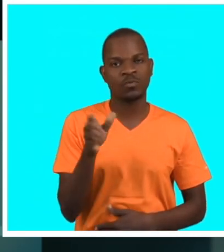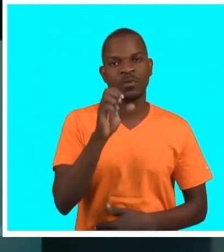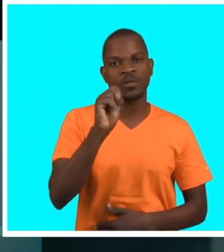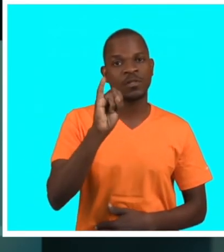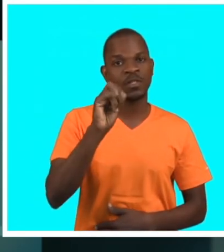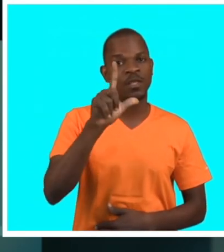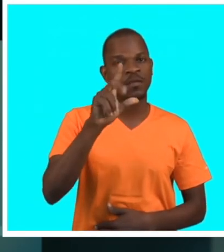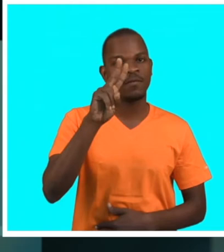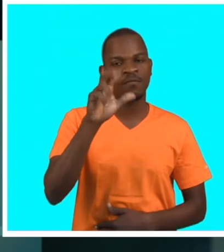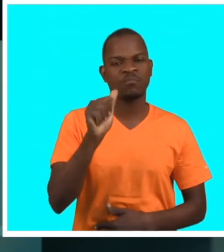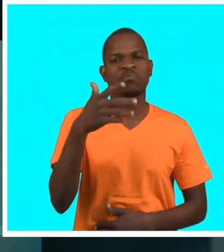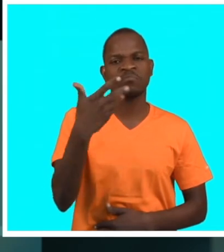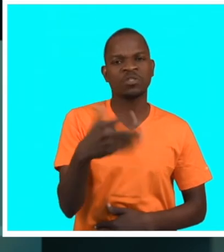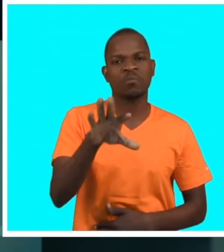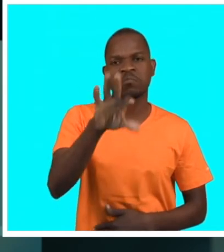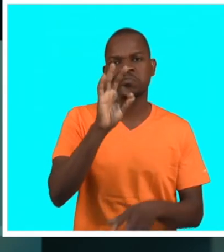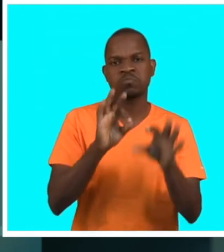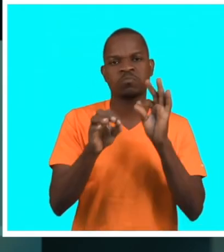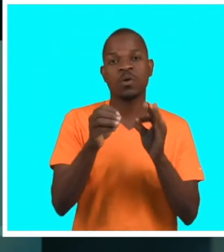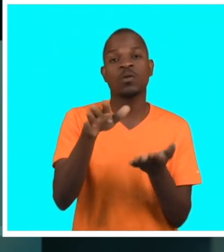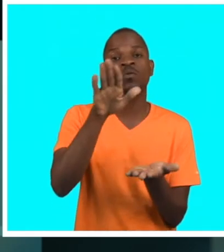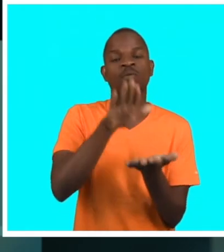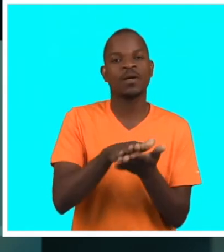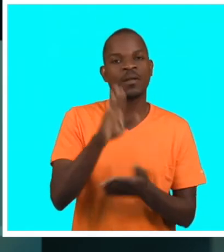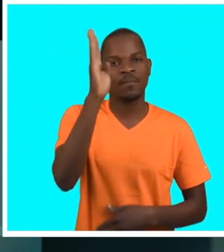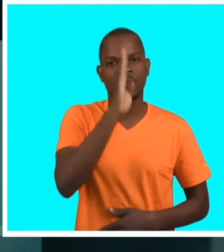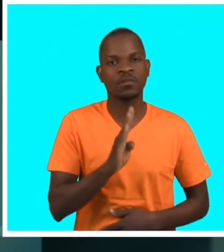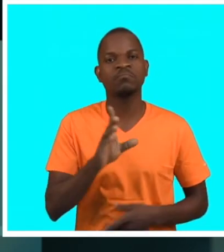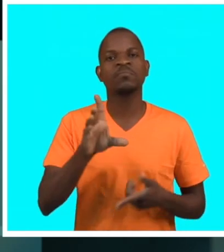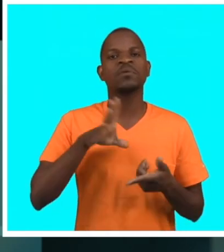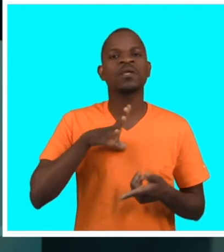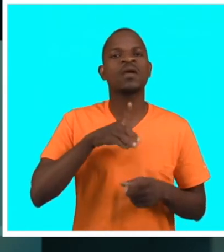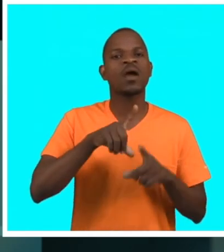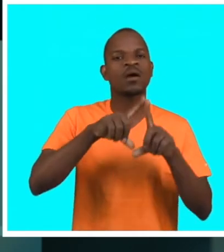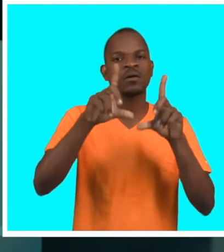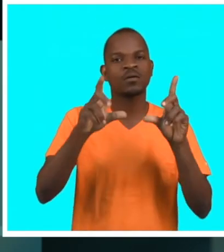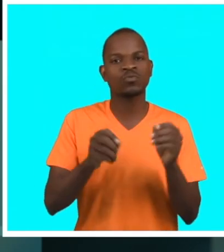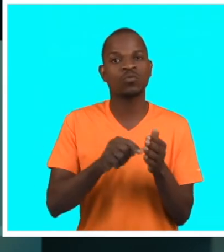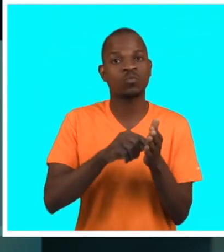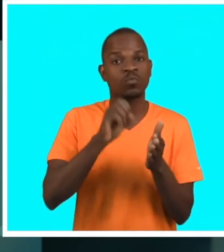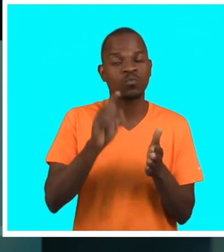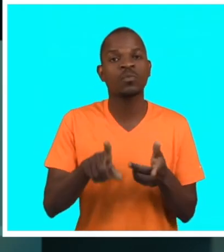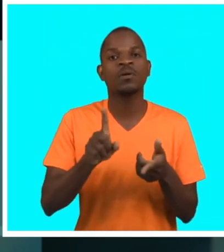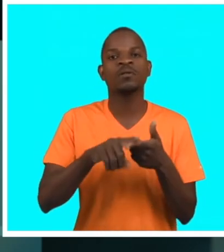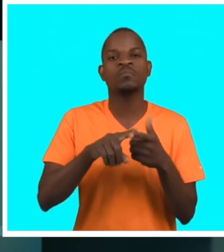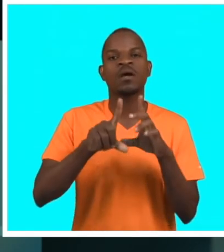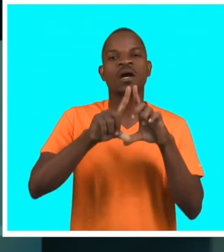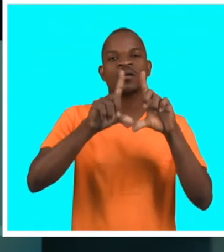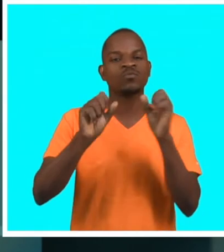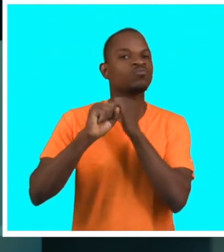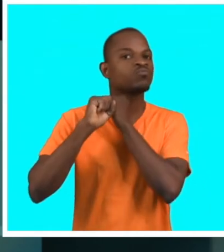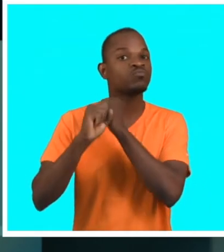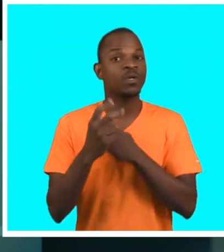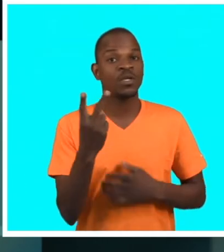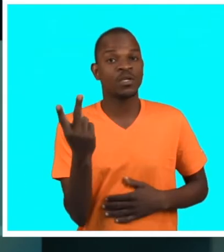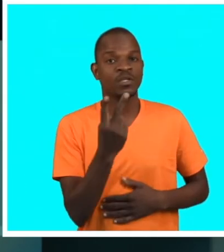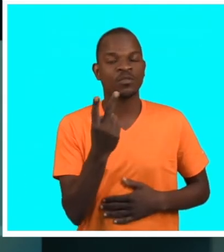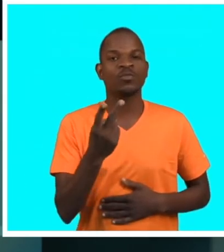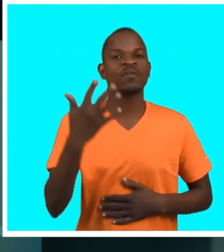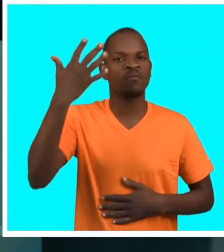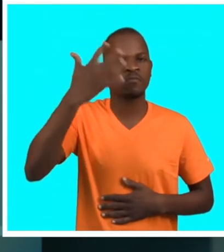Chiquembo e Correntes na Zambésia, duas curtas-mentragens que retratam a vida nas zonas rurais